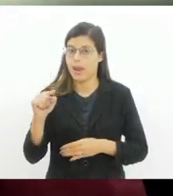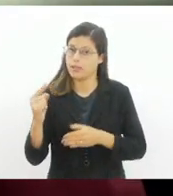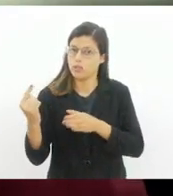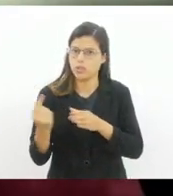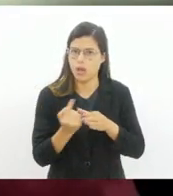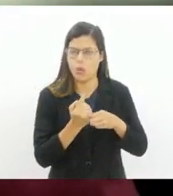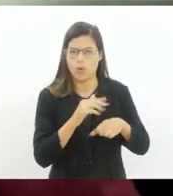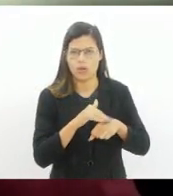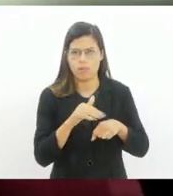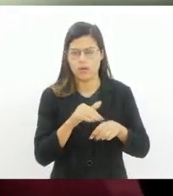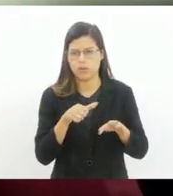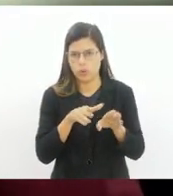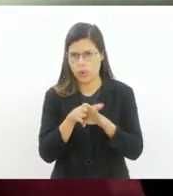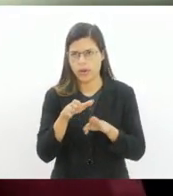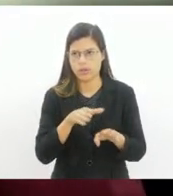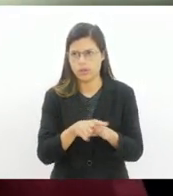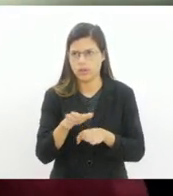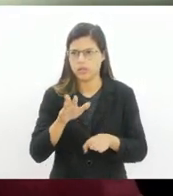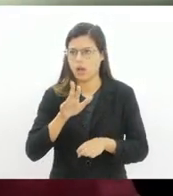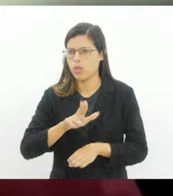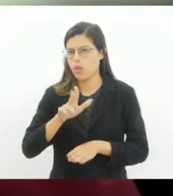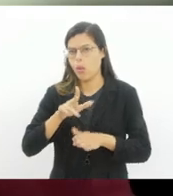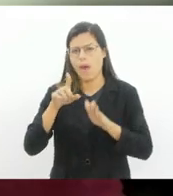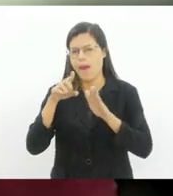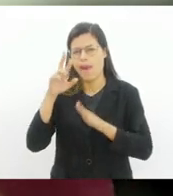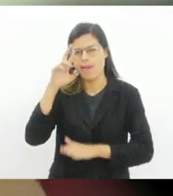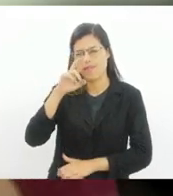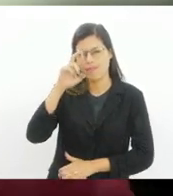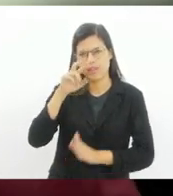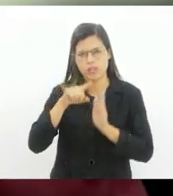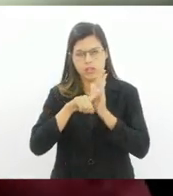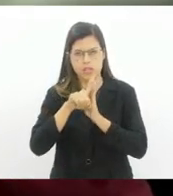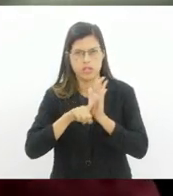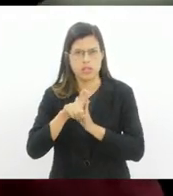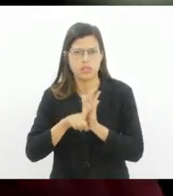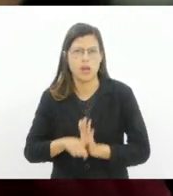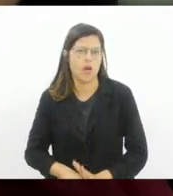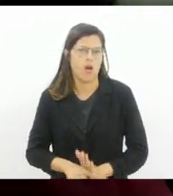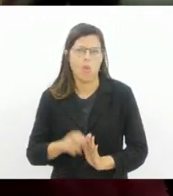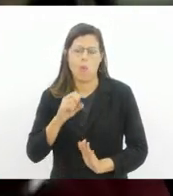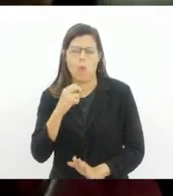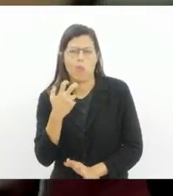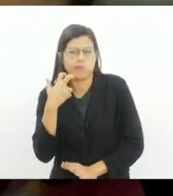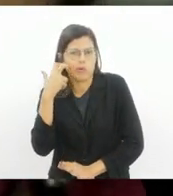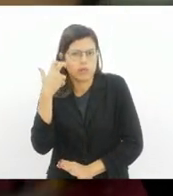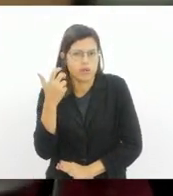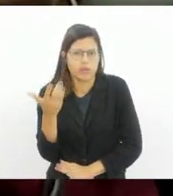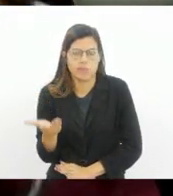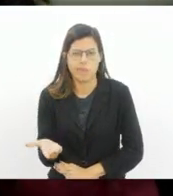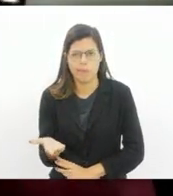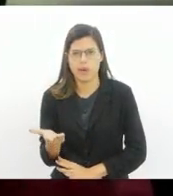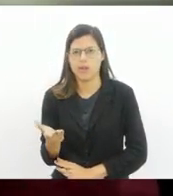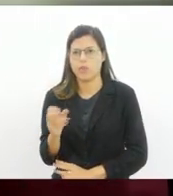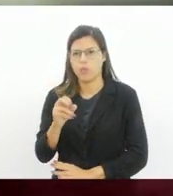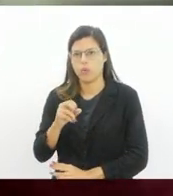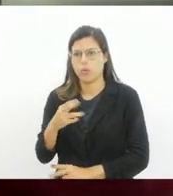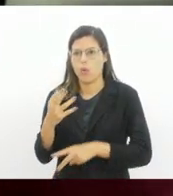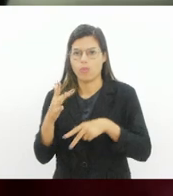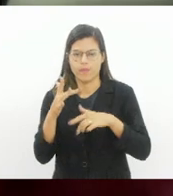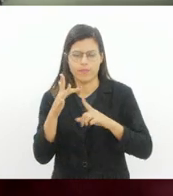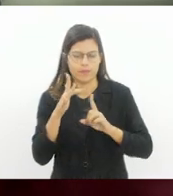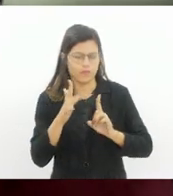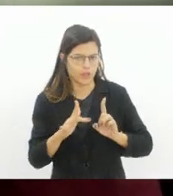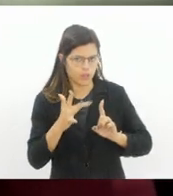acolhimento e orientação, não de investigação, não de constrangimento, não de revitimização nesse caso.